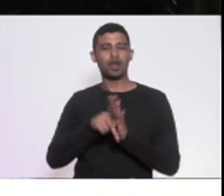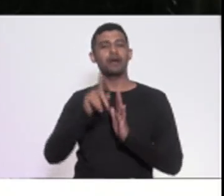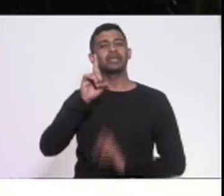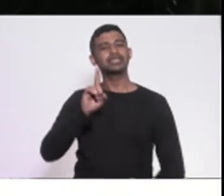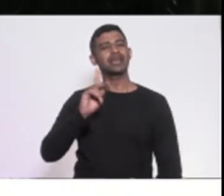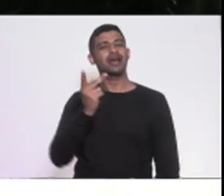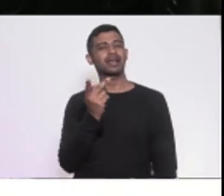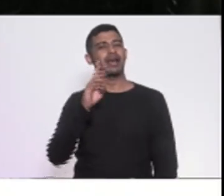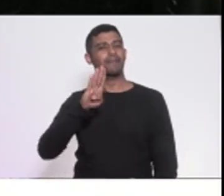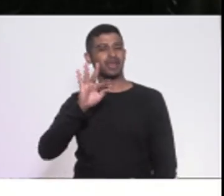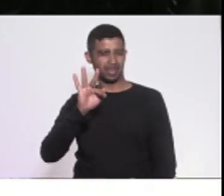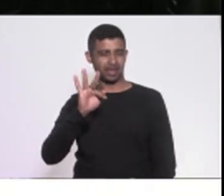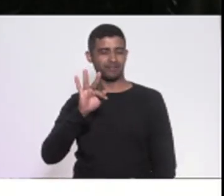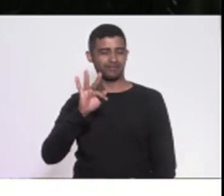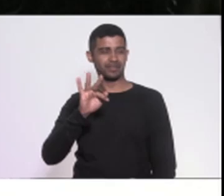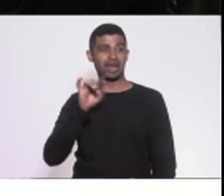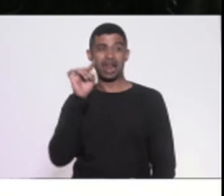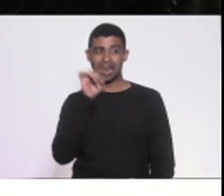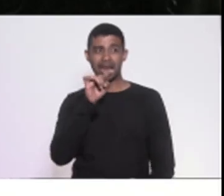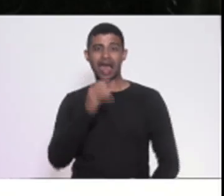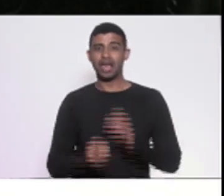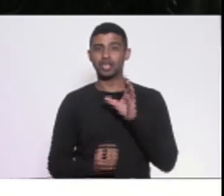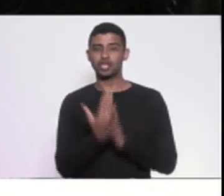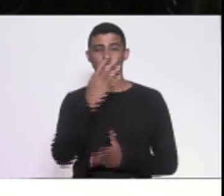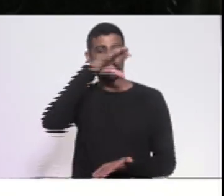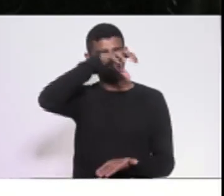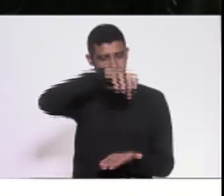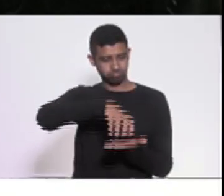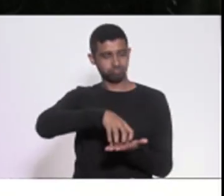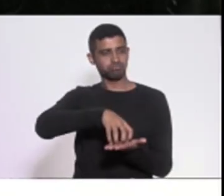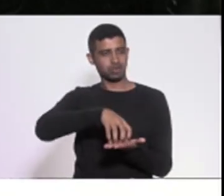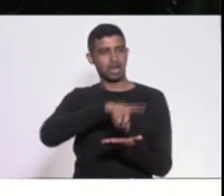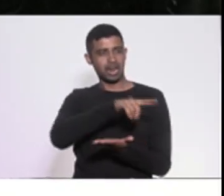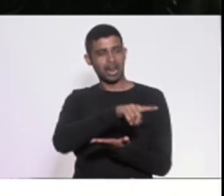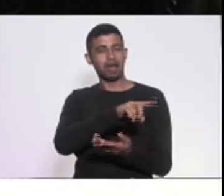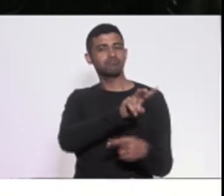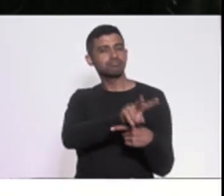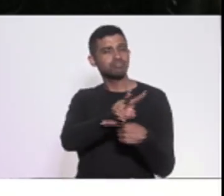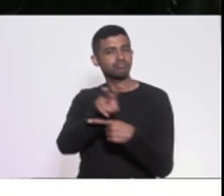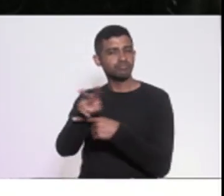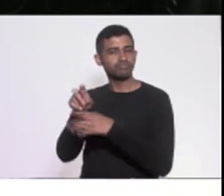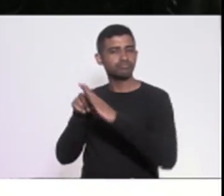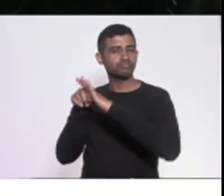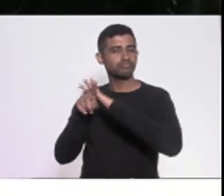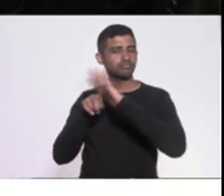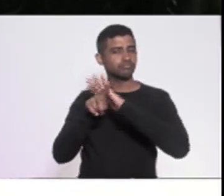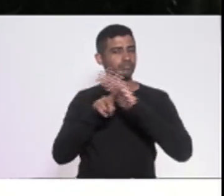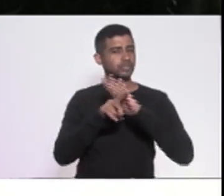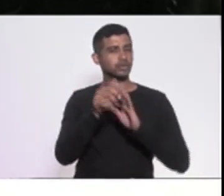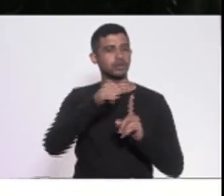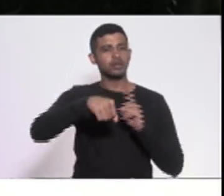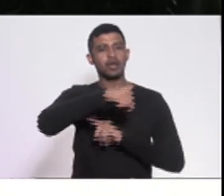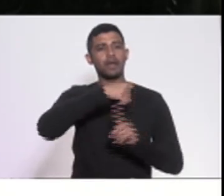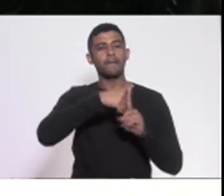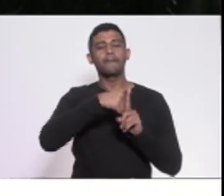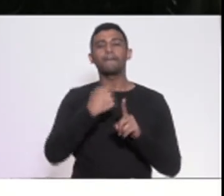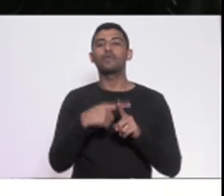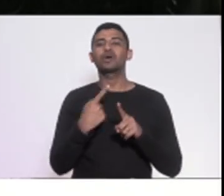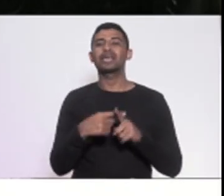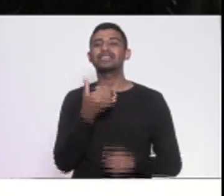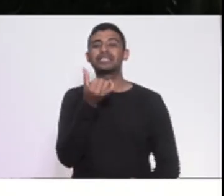instalou lá na DHBF um núcleo para apurar o feminicídio, que ele verificou que mais de 60% eram